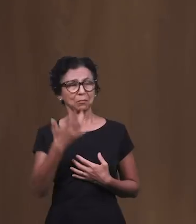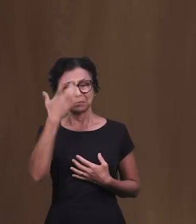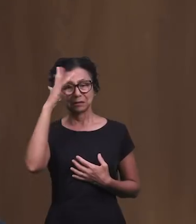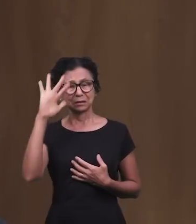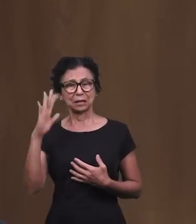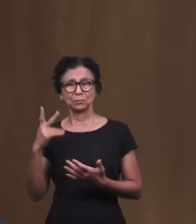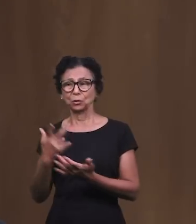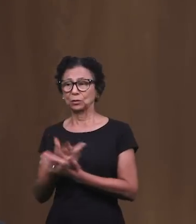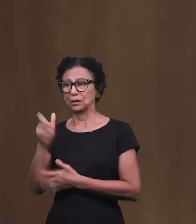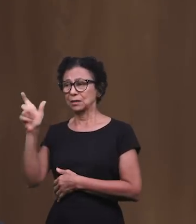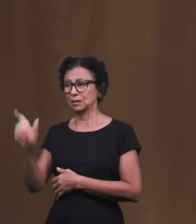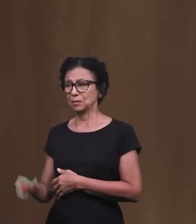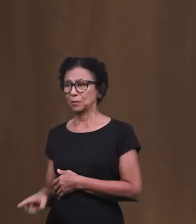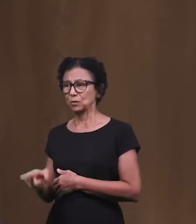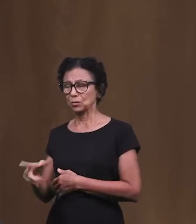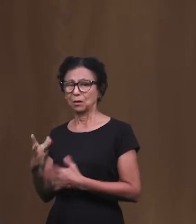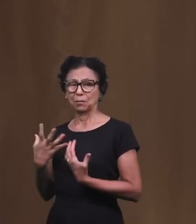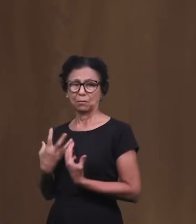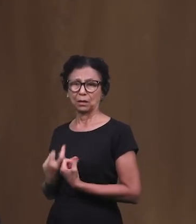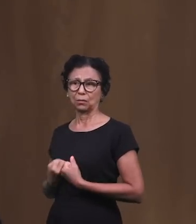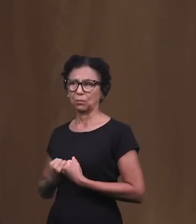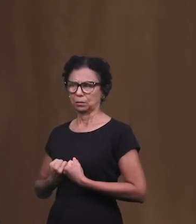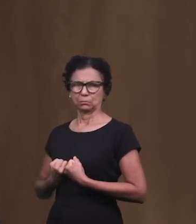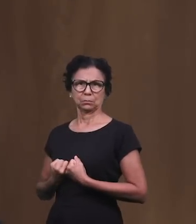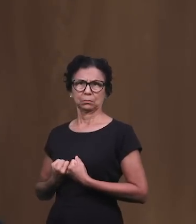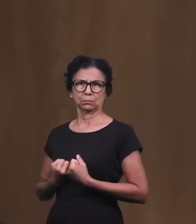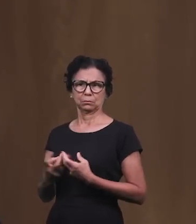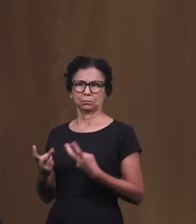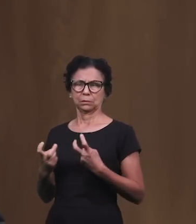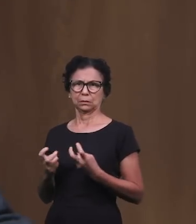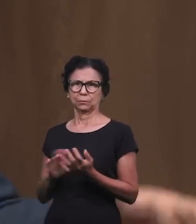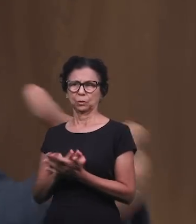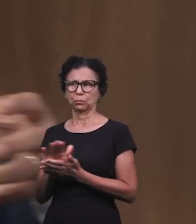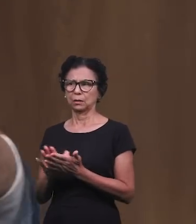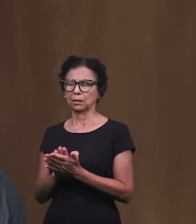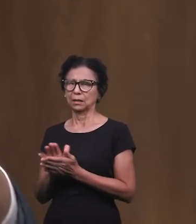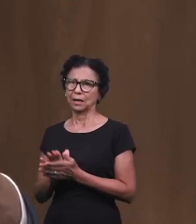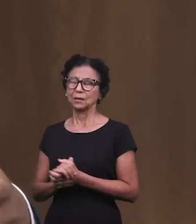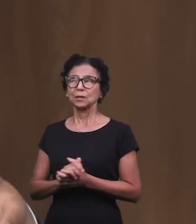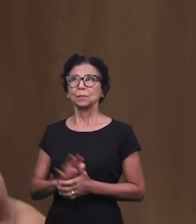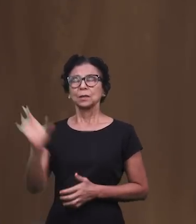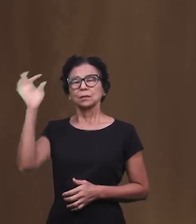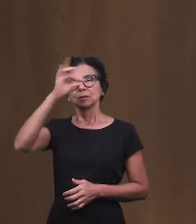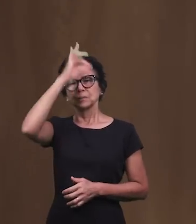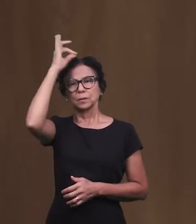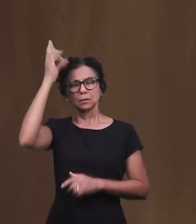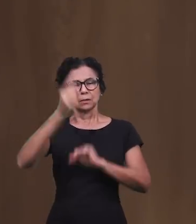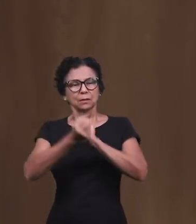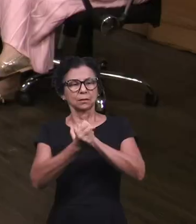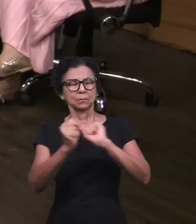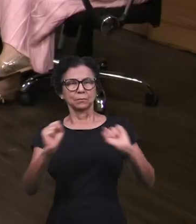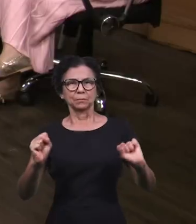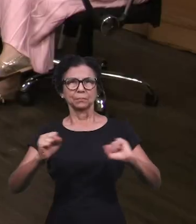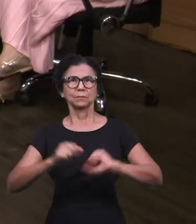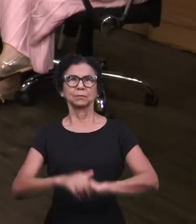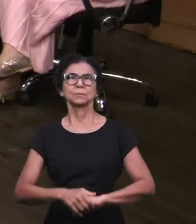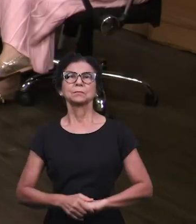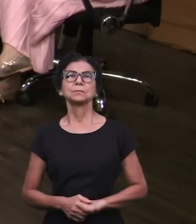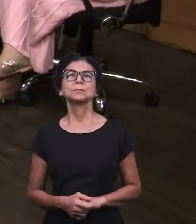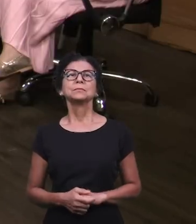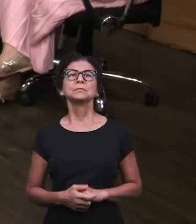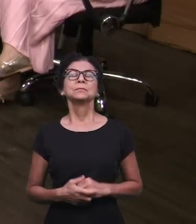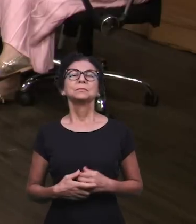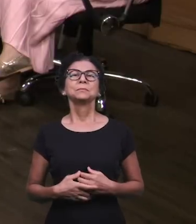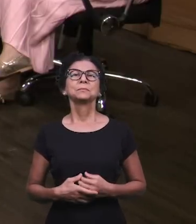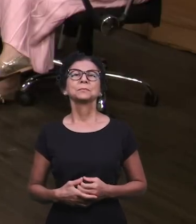isso, mas nós temos o Espírito Santo para operar, para libertar, para refazer laços que foram rompidos. Há um aspecto interessante